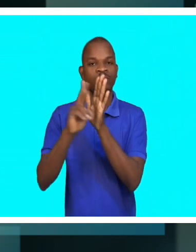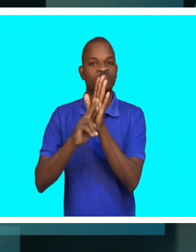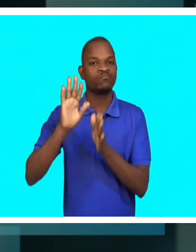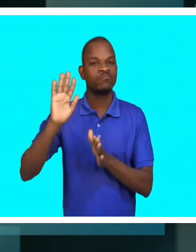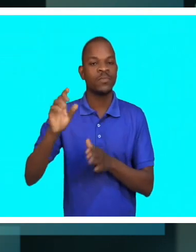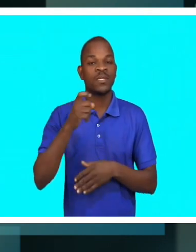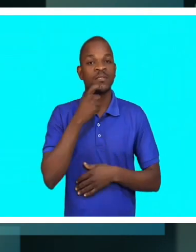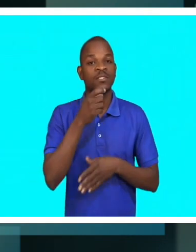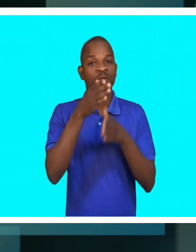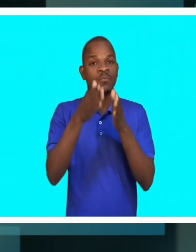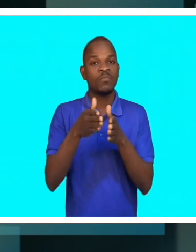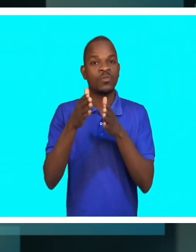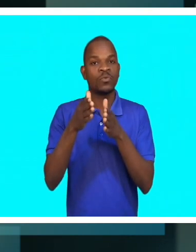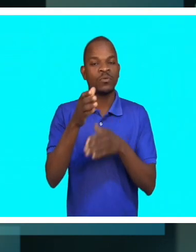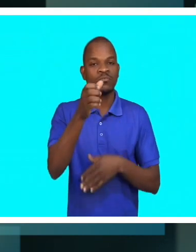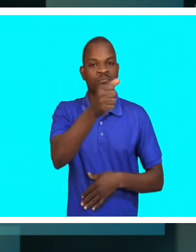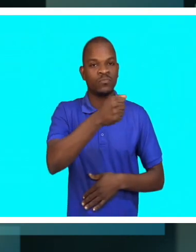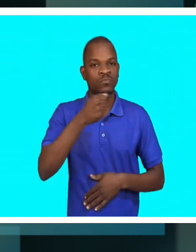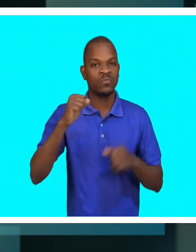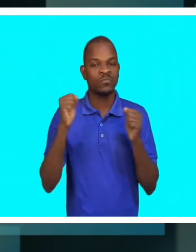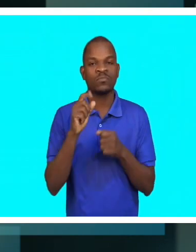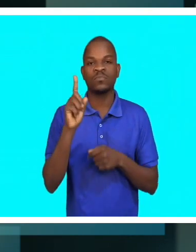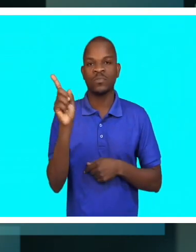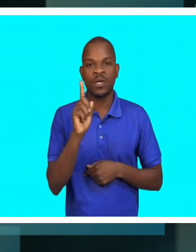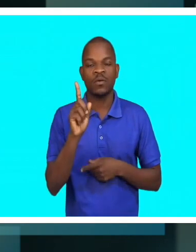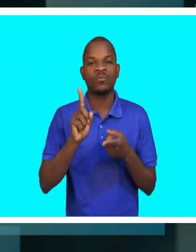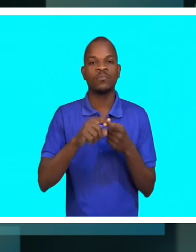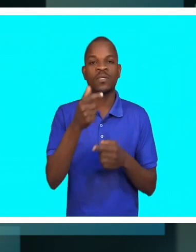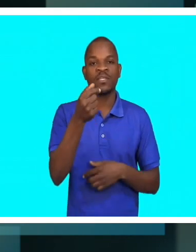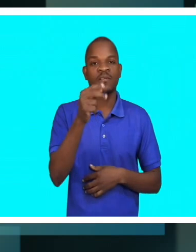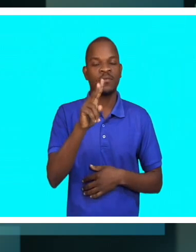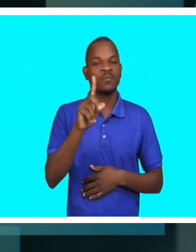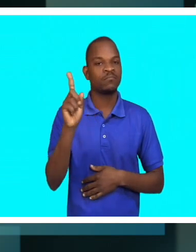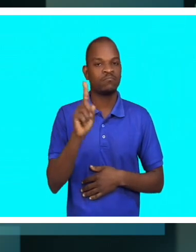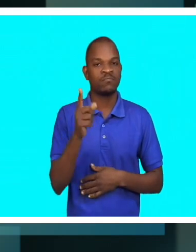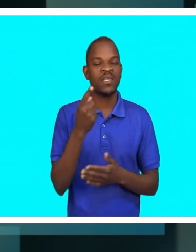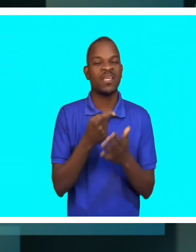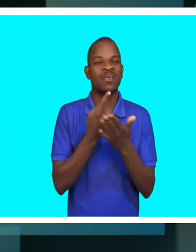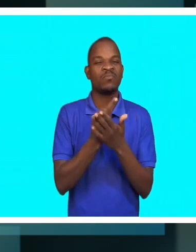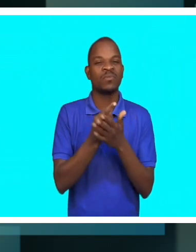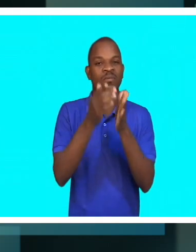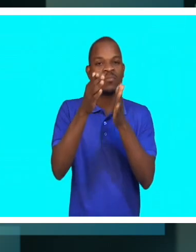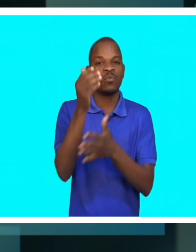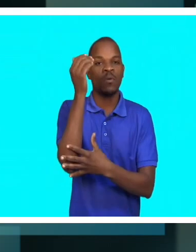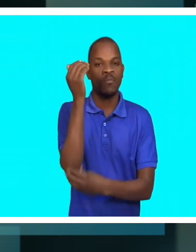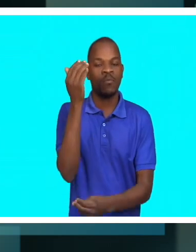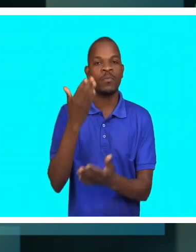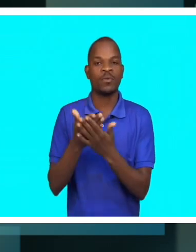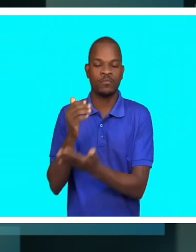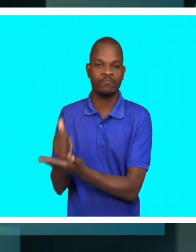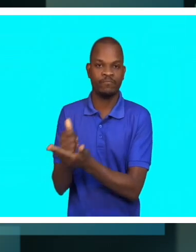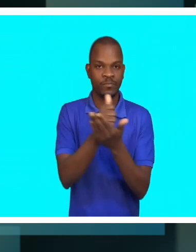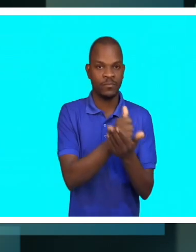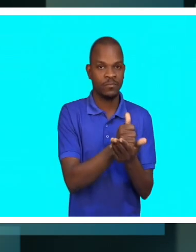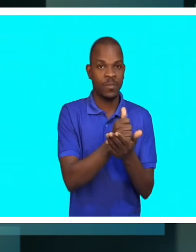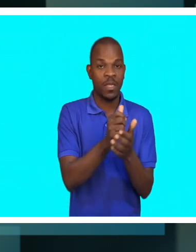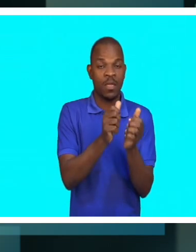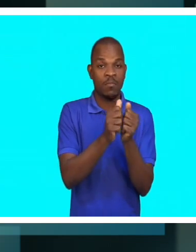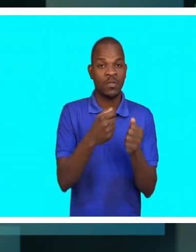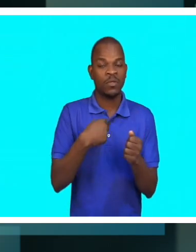pelo menos o que eles dizem, que a pessoa não pode ter chelera, pode ter divisor, não pode ter condições mínimas dentro de casa para poder nem ajudar.